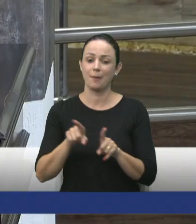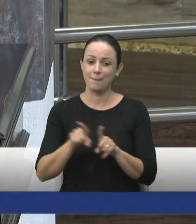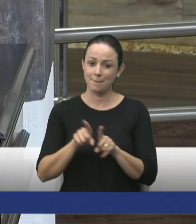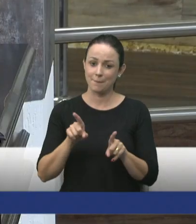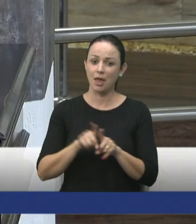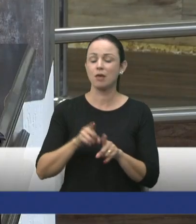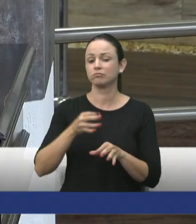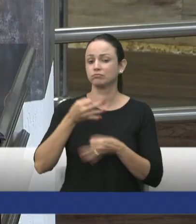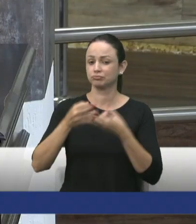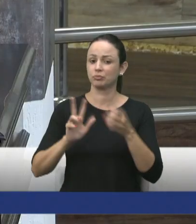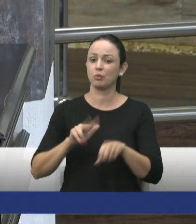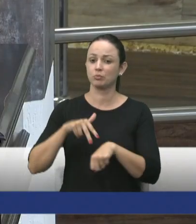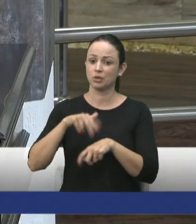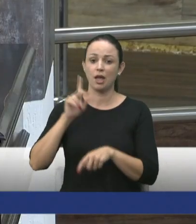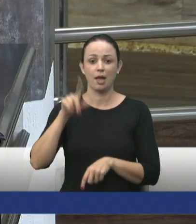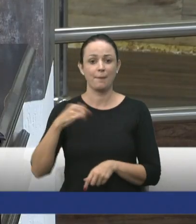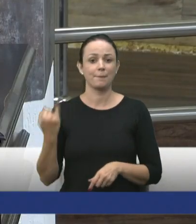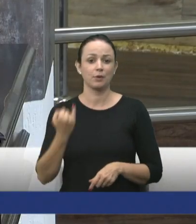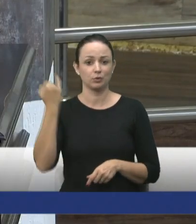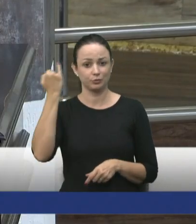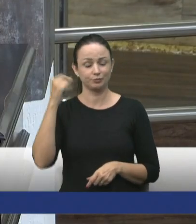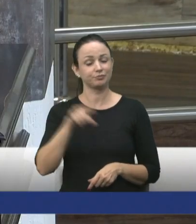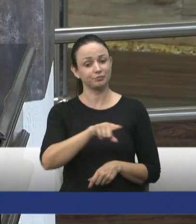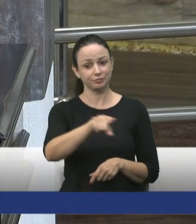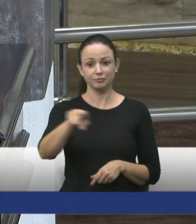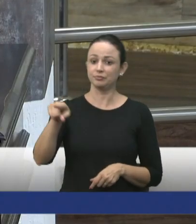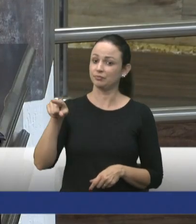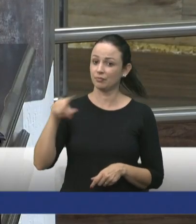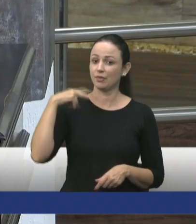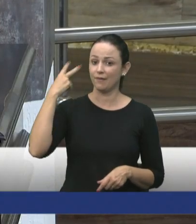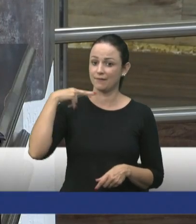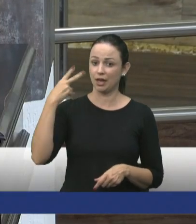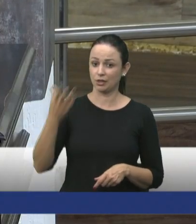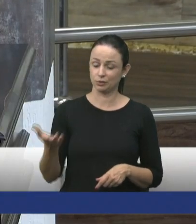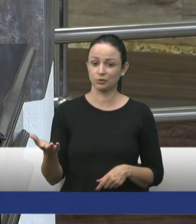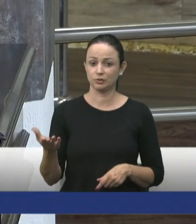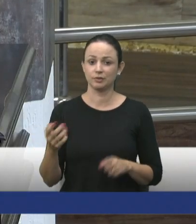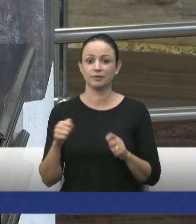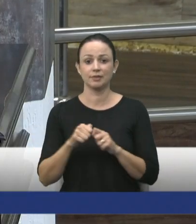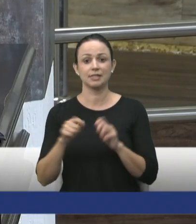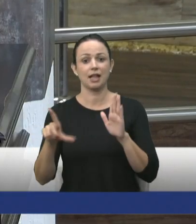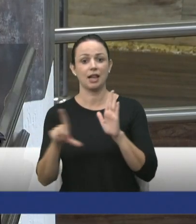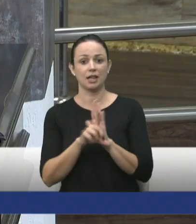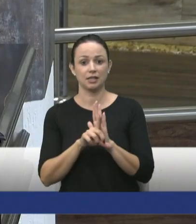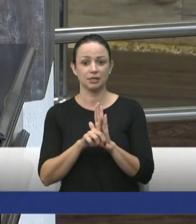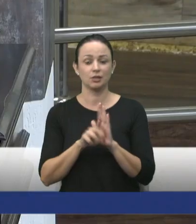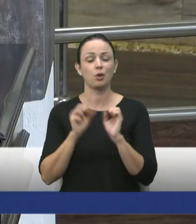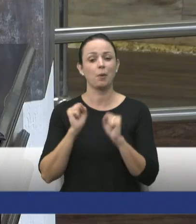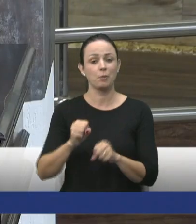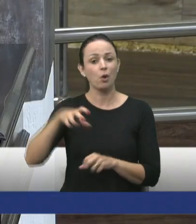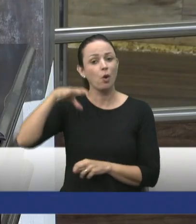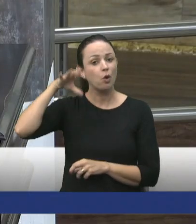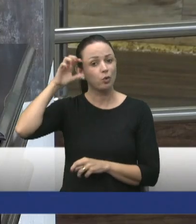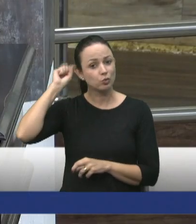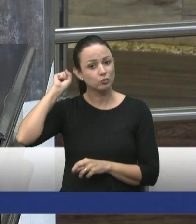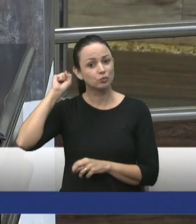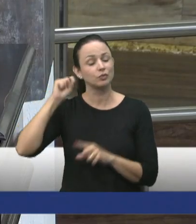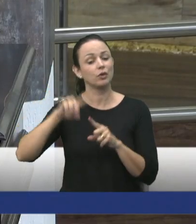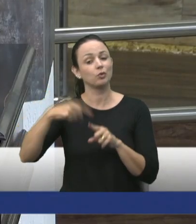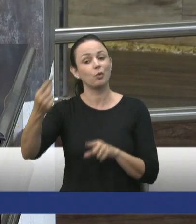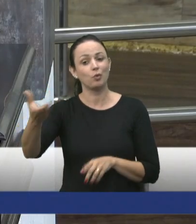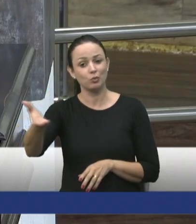são importantes. Vocês, enquanto vereadores, fazendo as leis, podendo ouvir aqueles